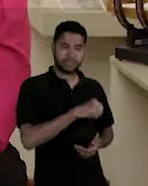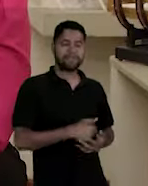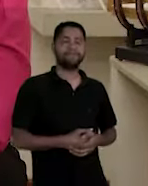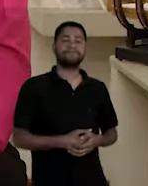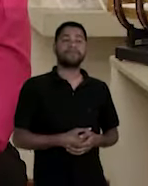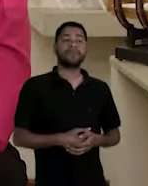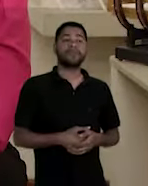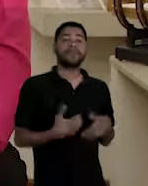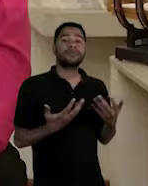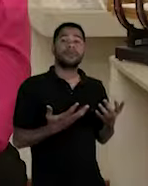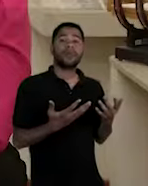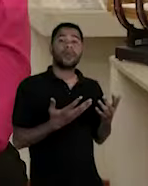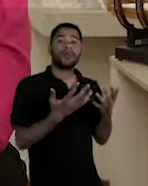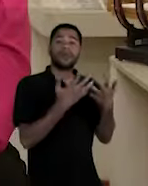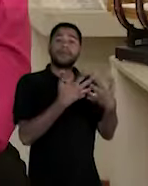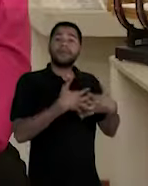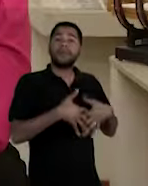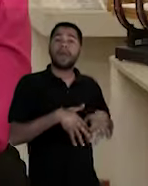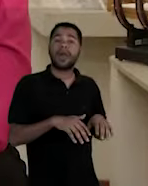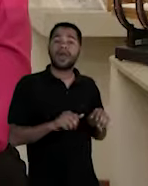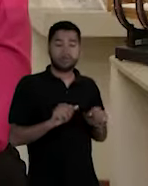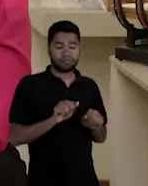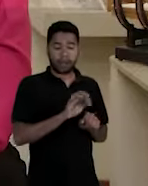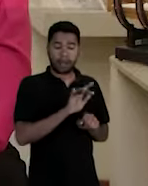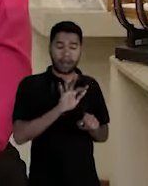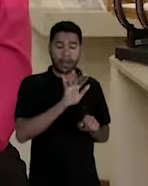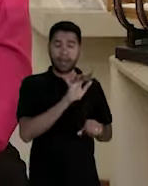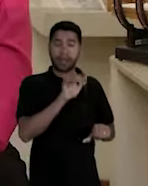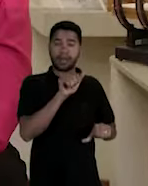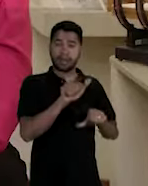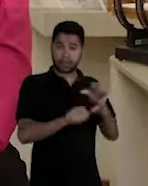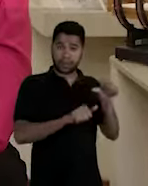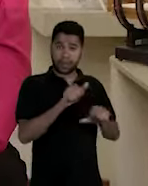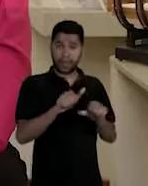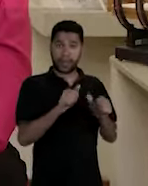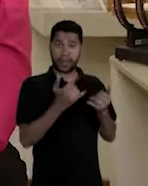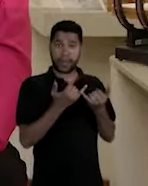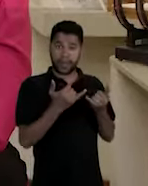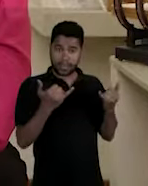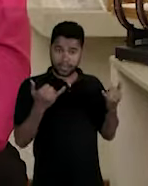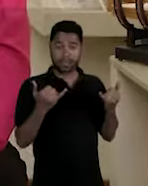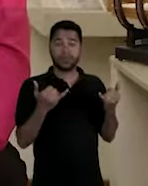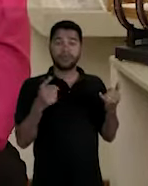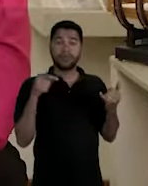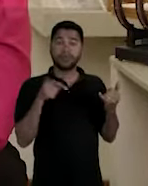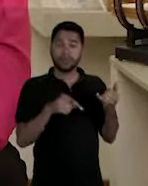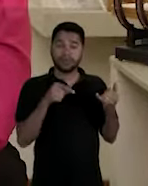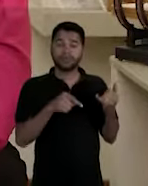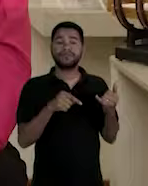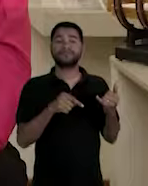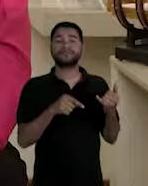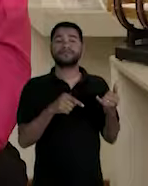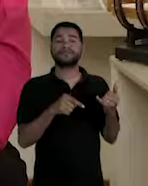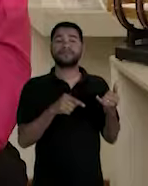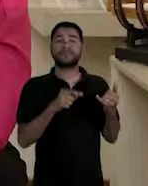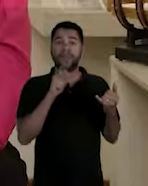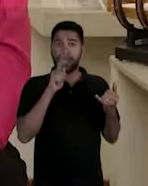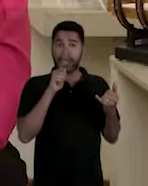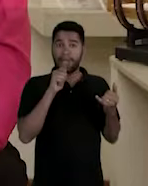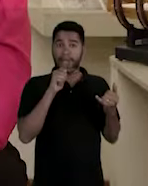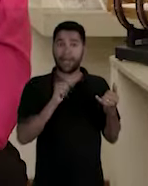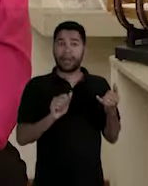a vapor faz de Watt? Ela transforma essa energia, né, essa água